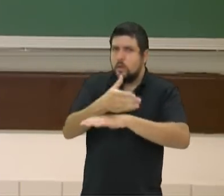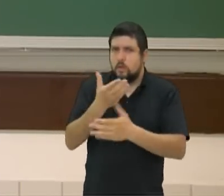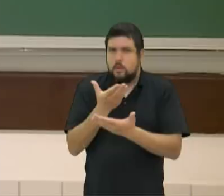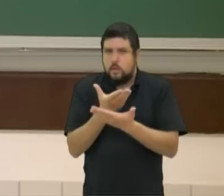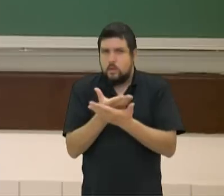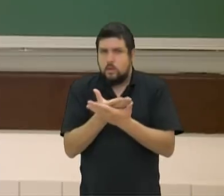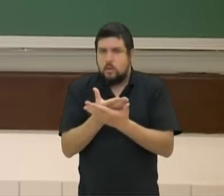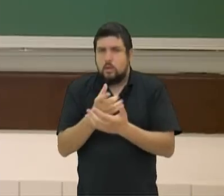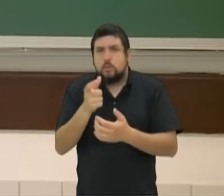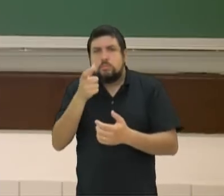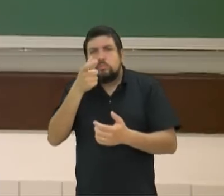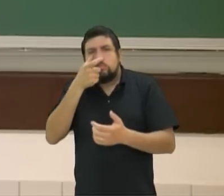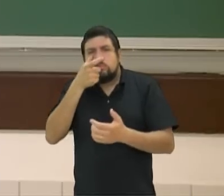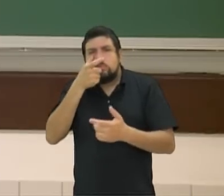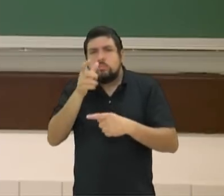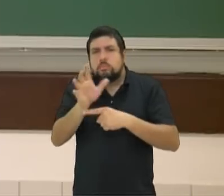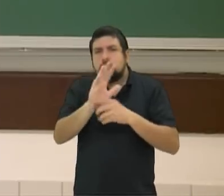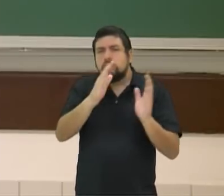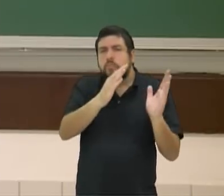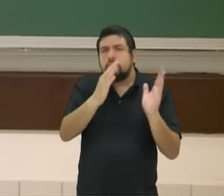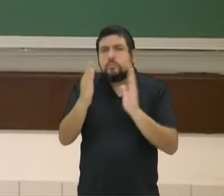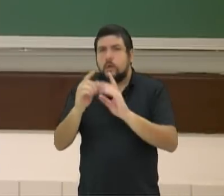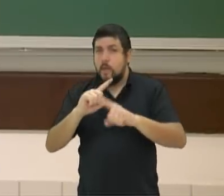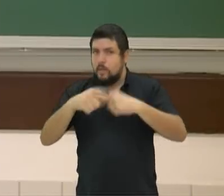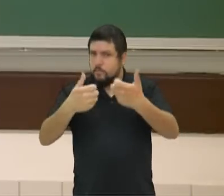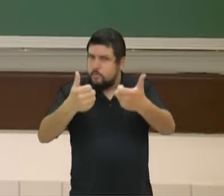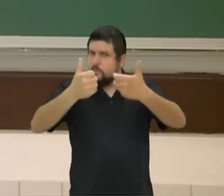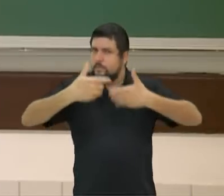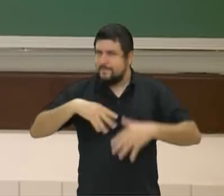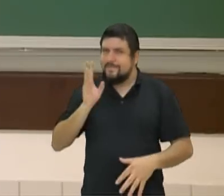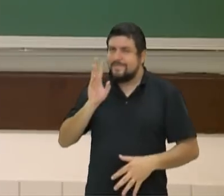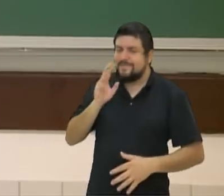família em casa. Vai ser bem legal. Me conta se você gostar depois.